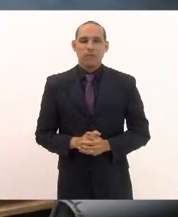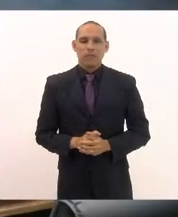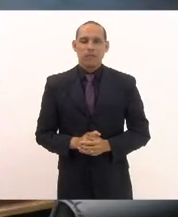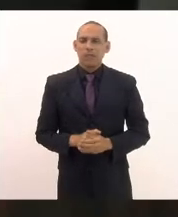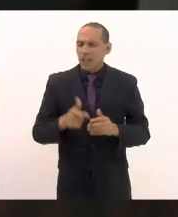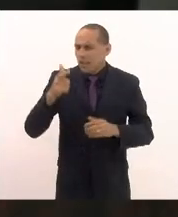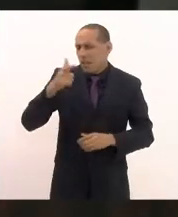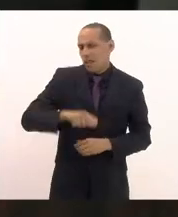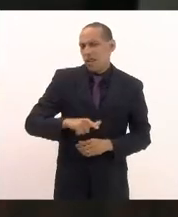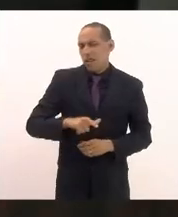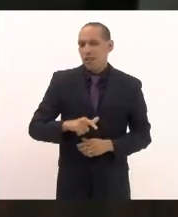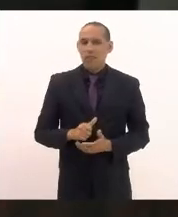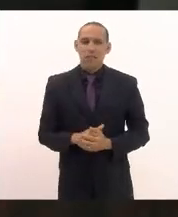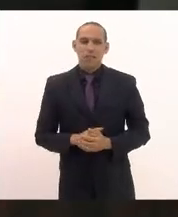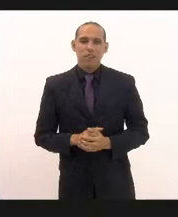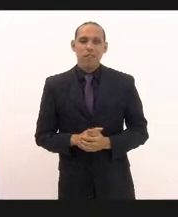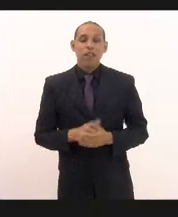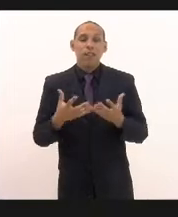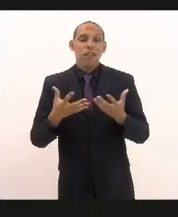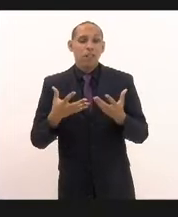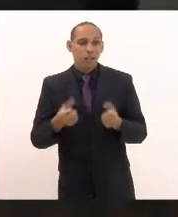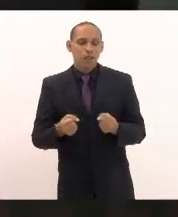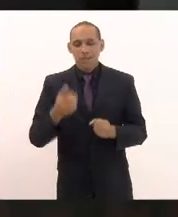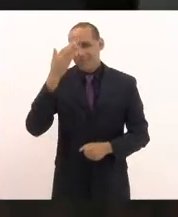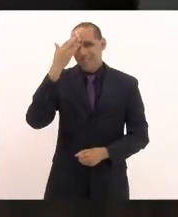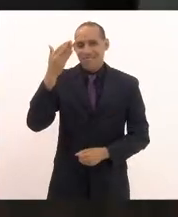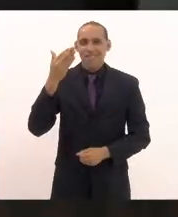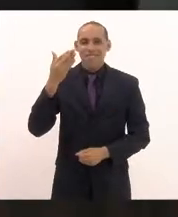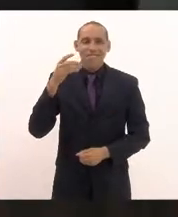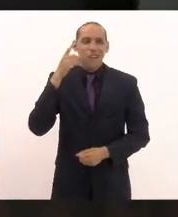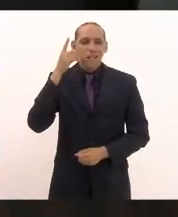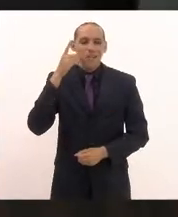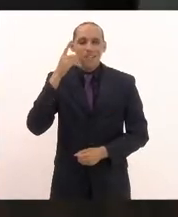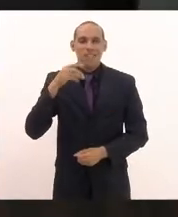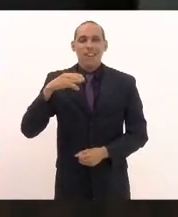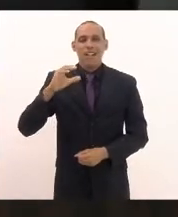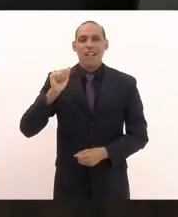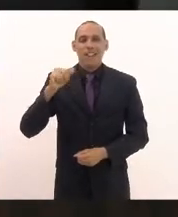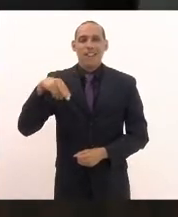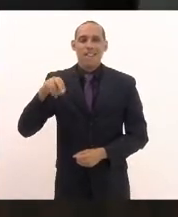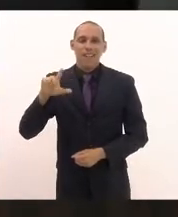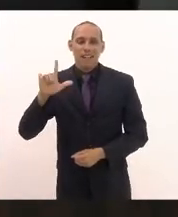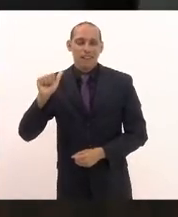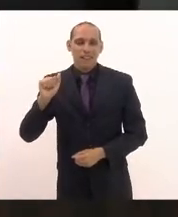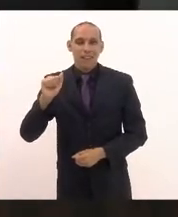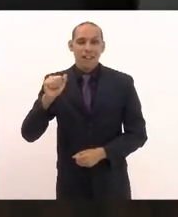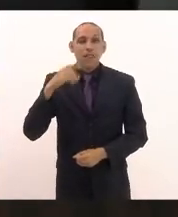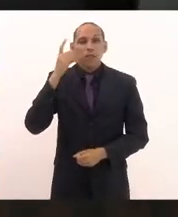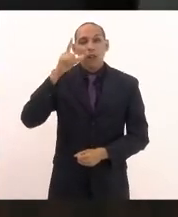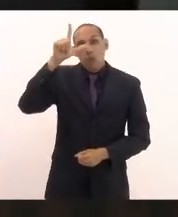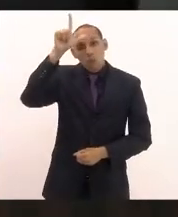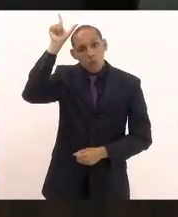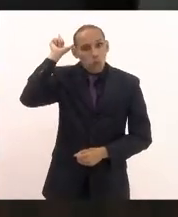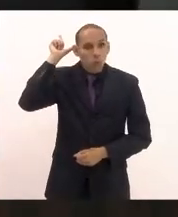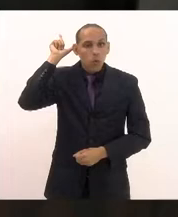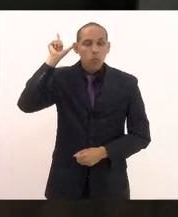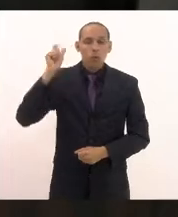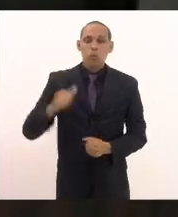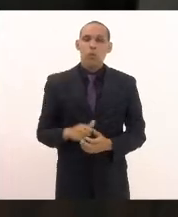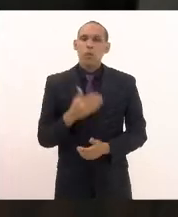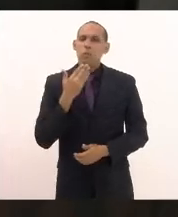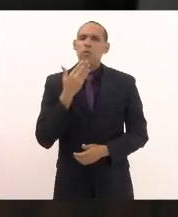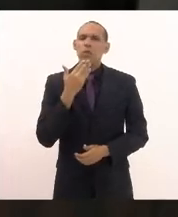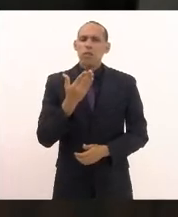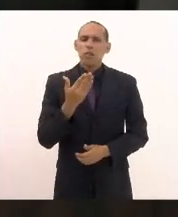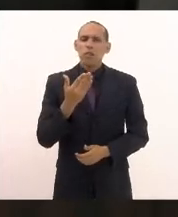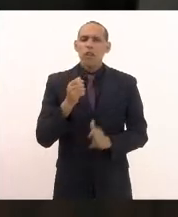Pode repetir? Favorável. Obrigada, deputado Márcio Canella. Deputado Luiz Paulo, pedir